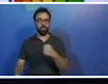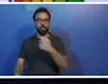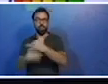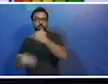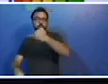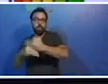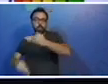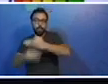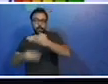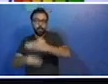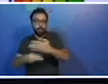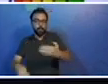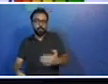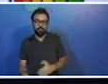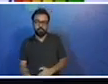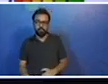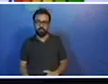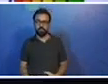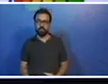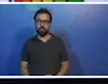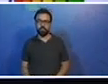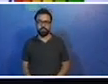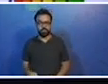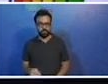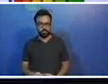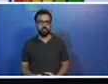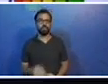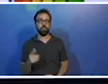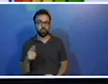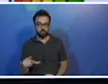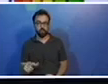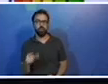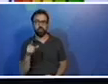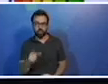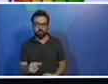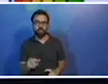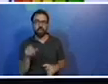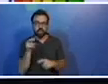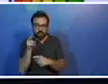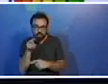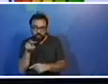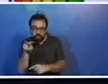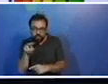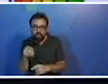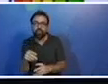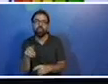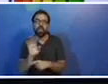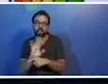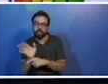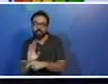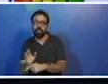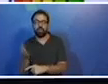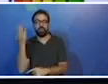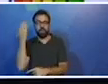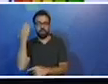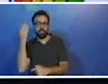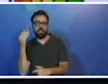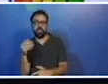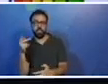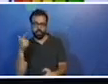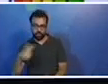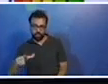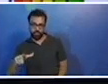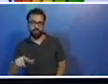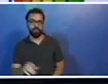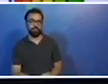fazer essa revisão. E novamente, venho frisar, eu peço que vocês voltem às plataformas digitais e assistam às aulas dos conteúdos,